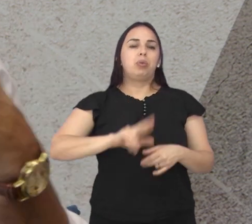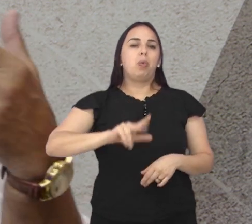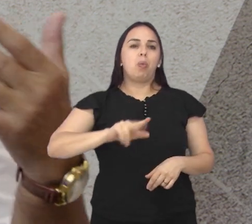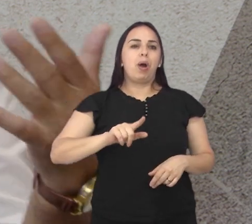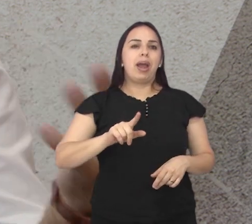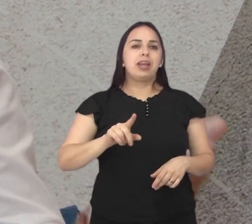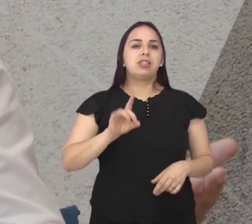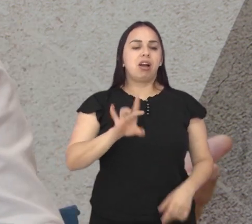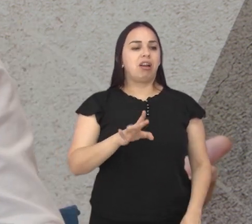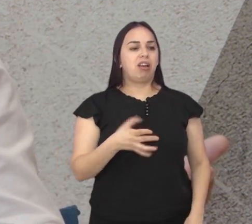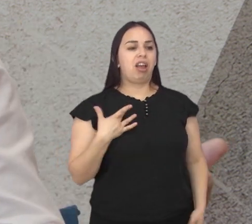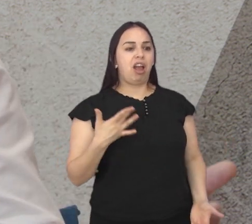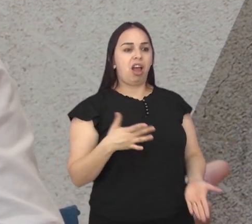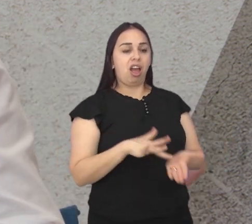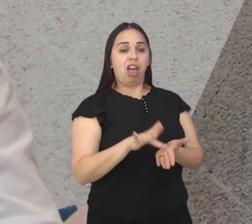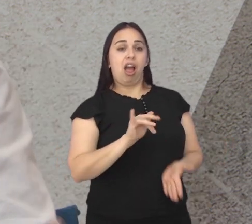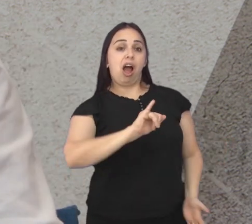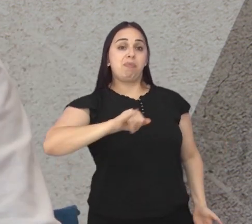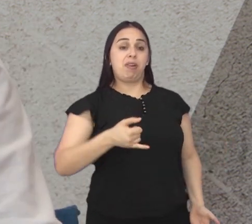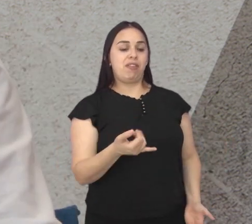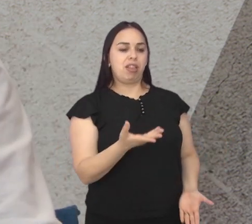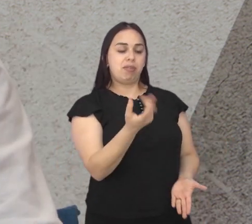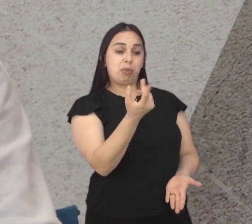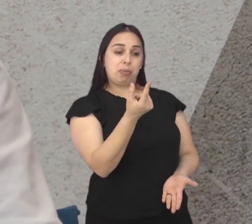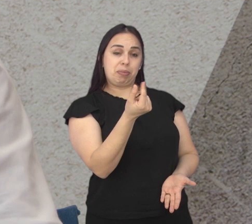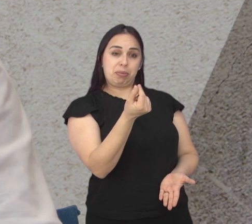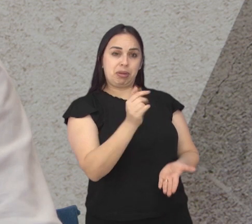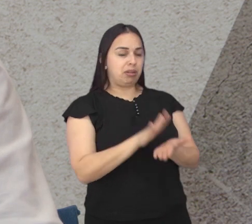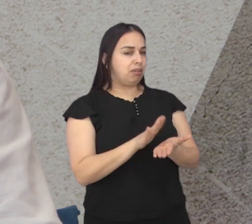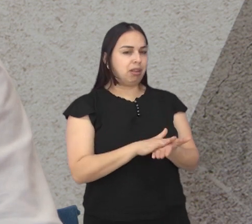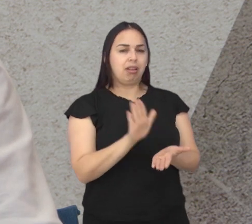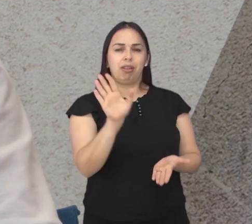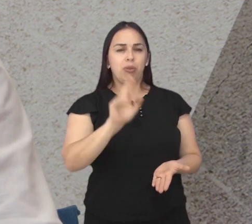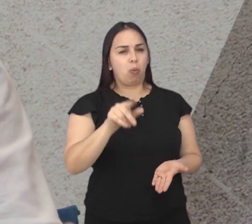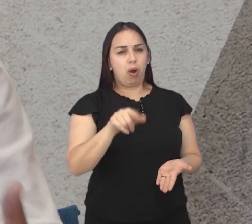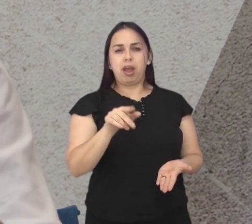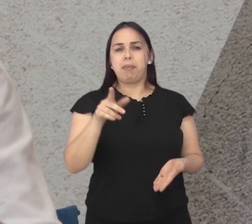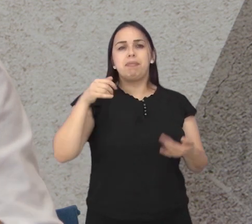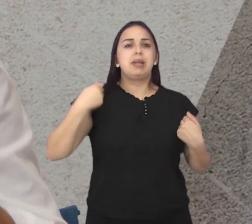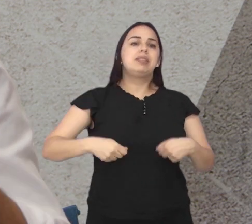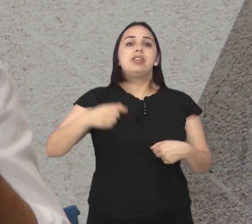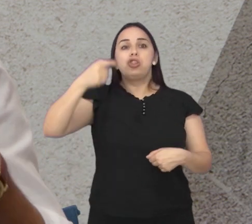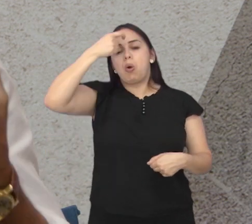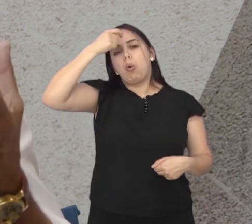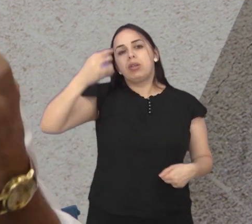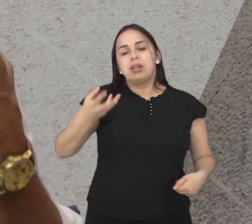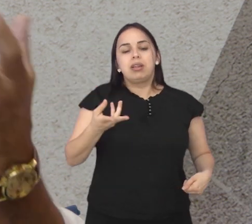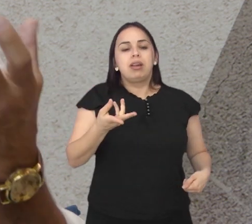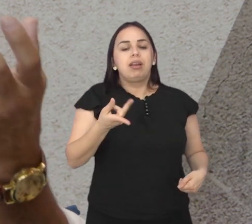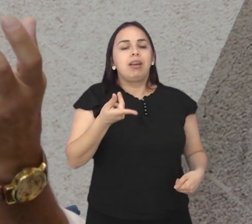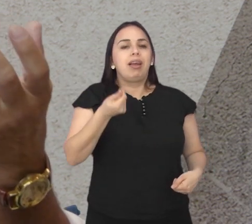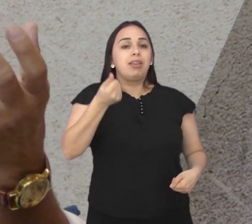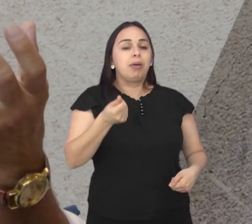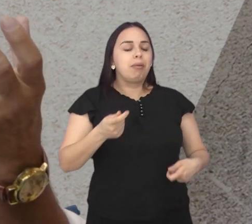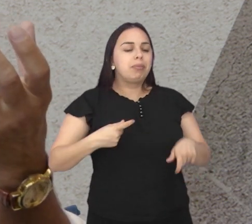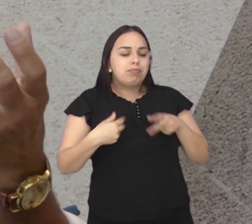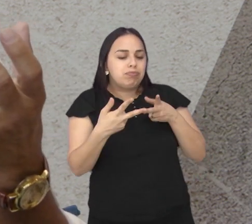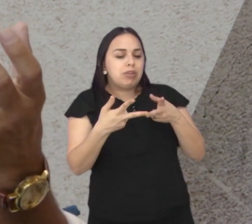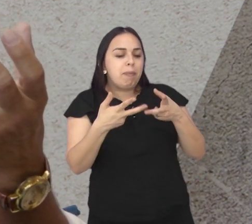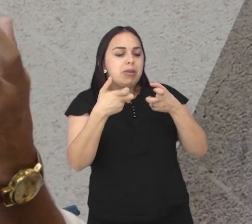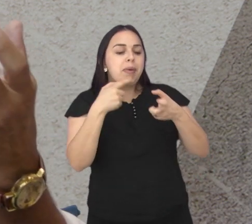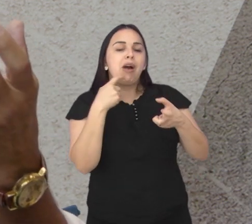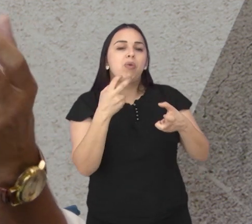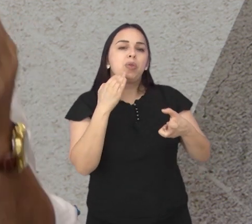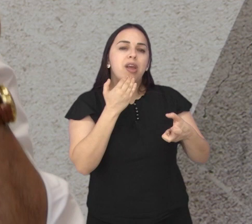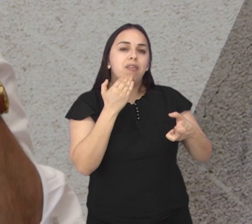porco, ou aquele cara que só quer tirar o dinheiro do cliente. Tem o talento ali no meio também. Então, aquele que tem a percepção do